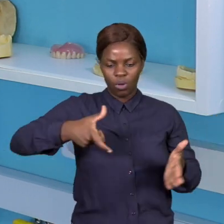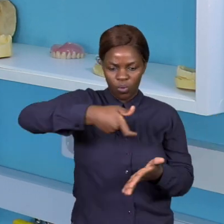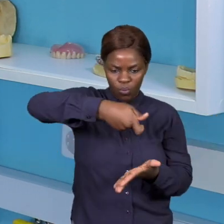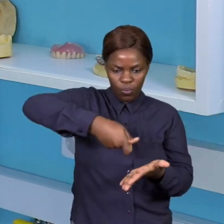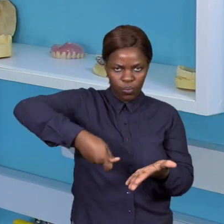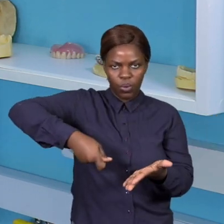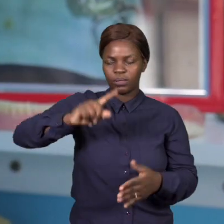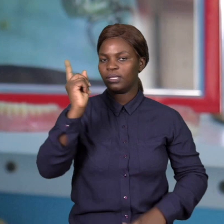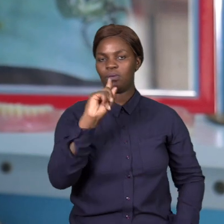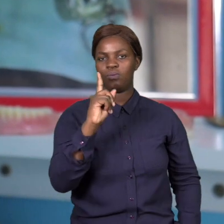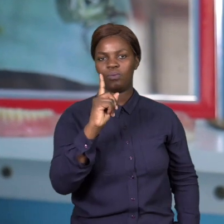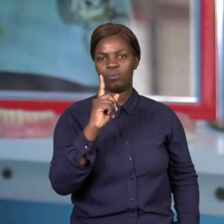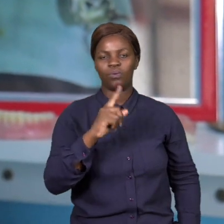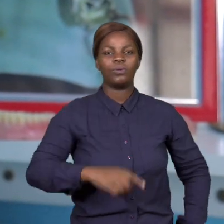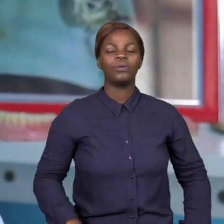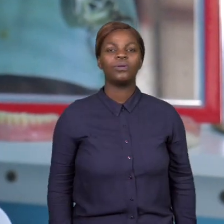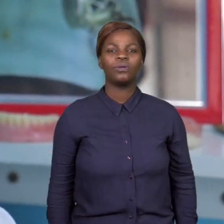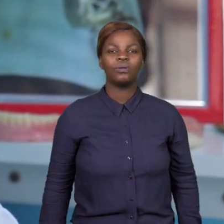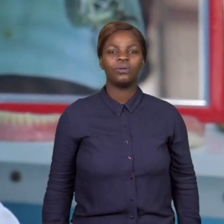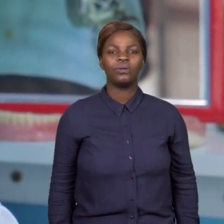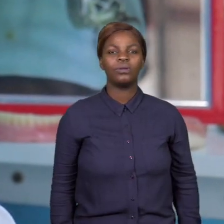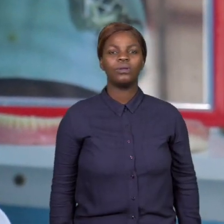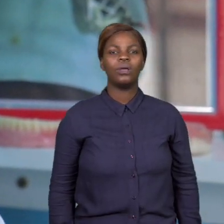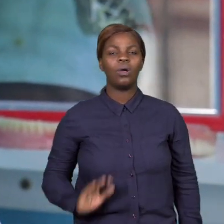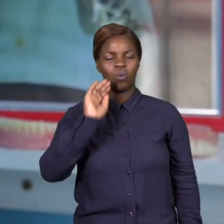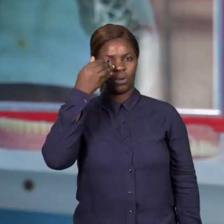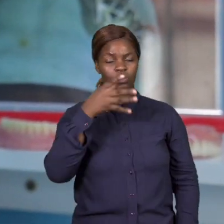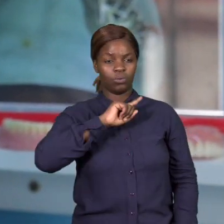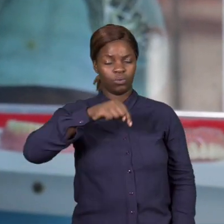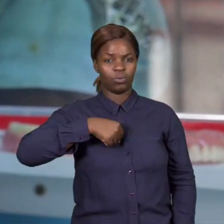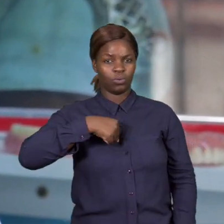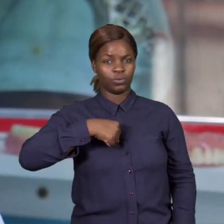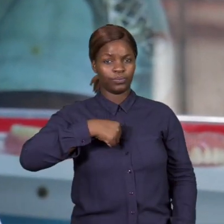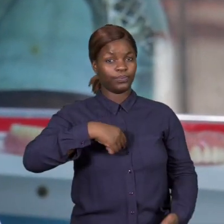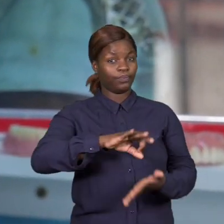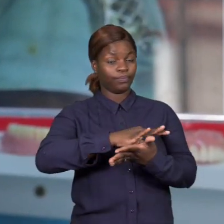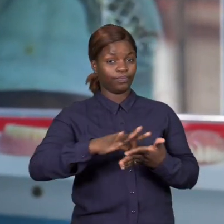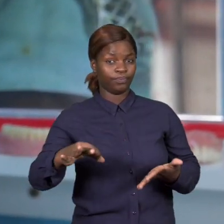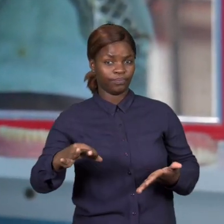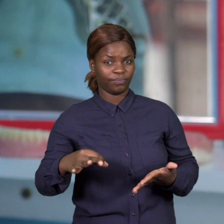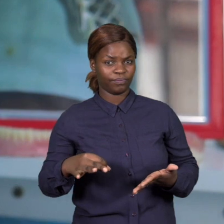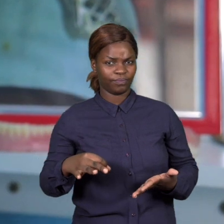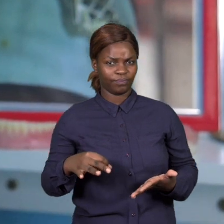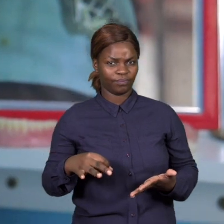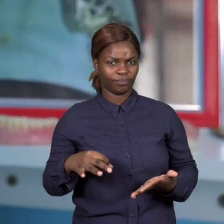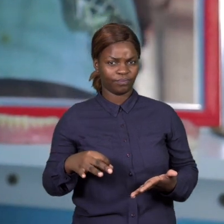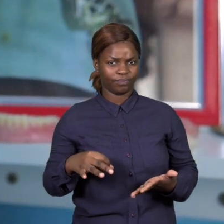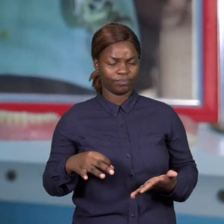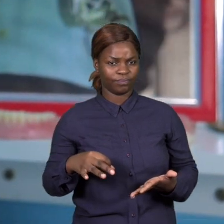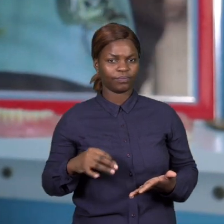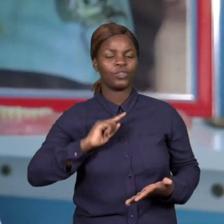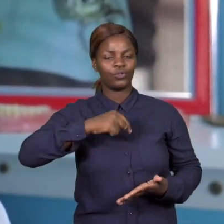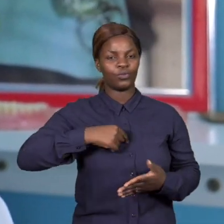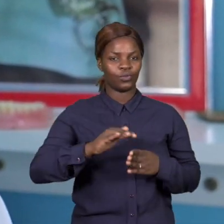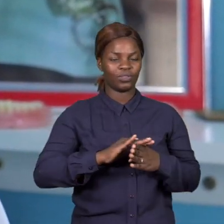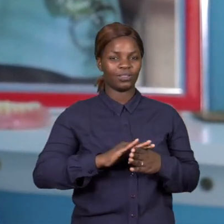Dentro das higienes das placas, principalmente, vamos escovar diretamente com